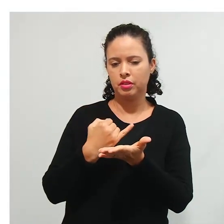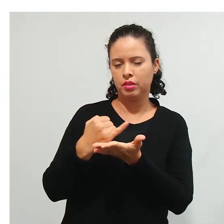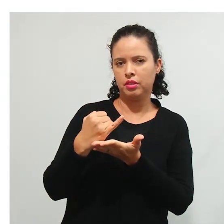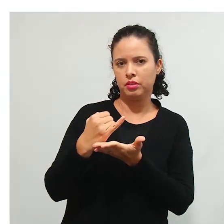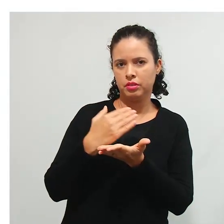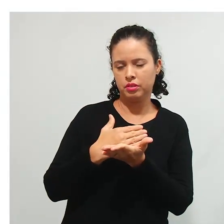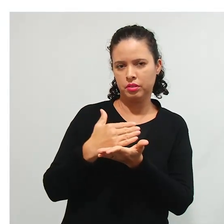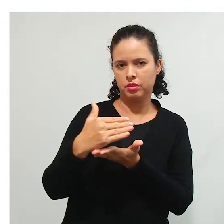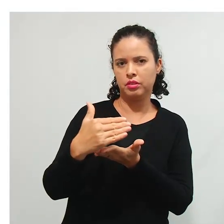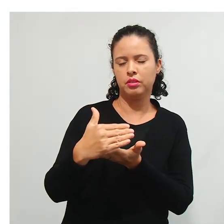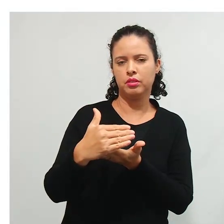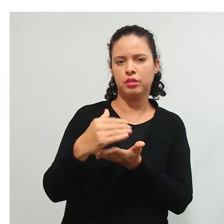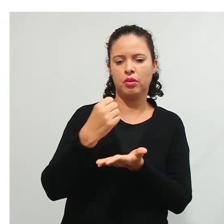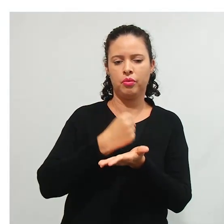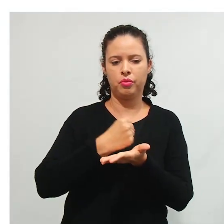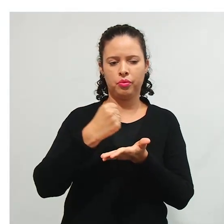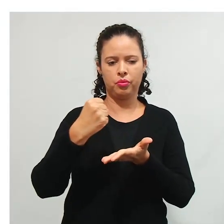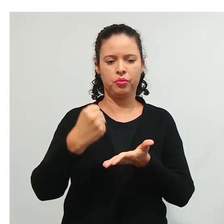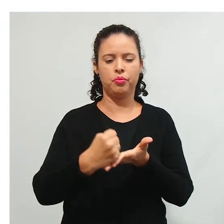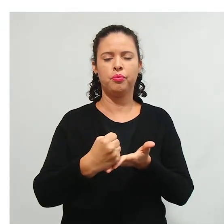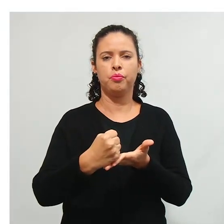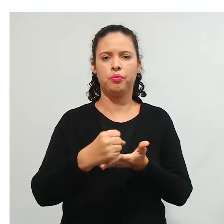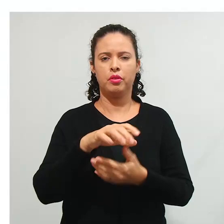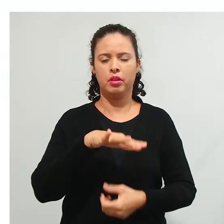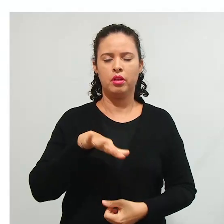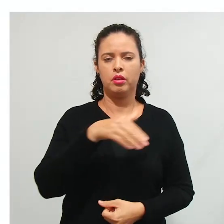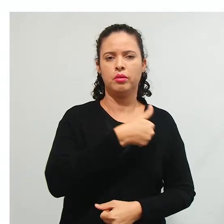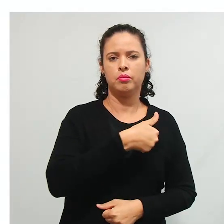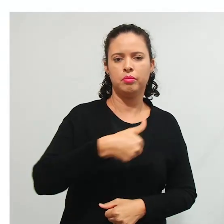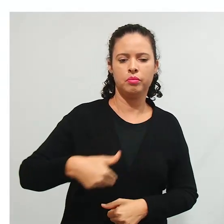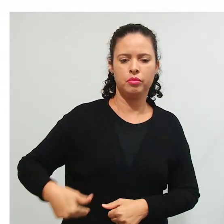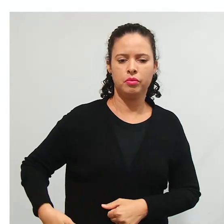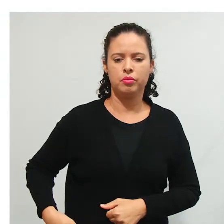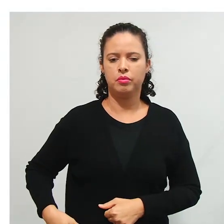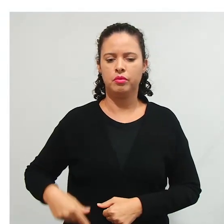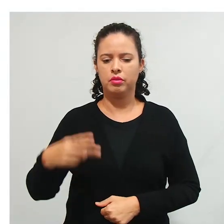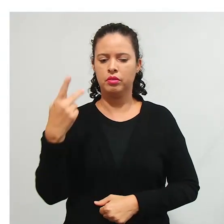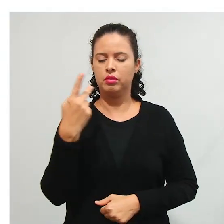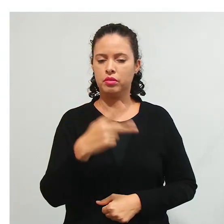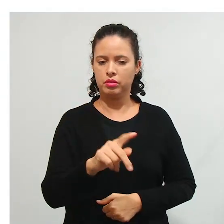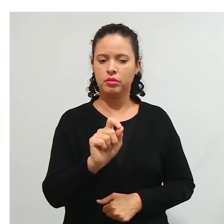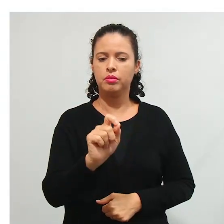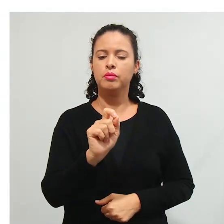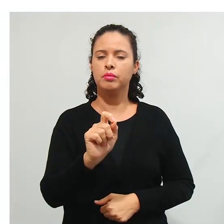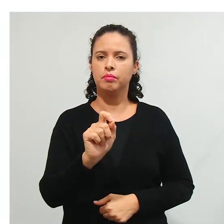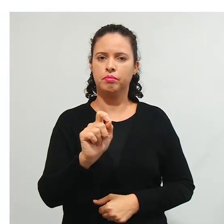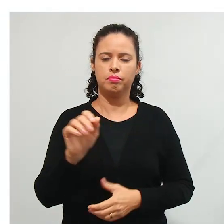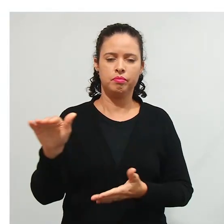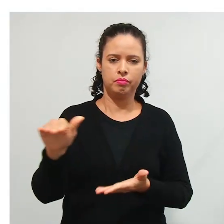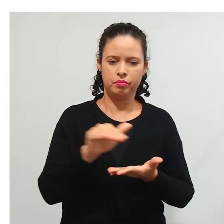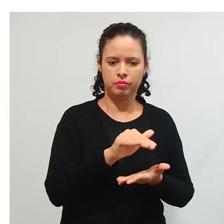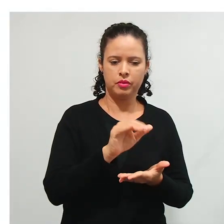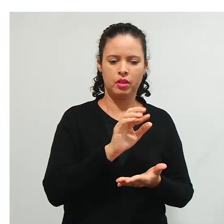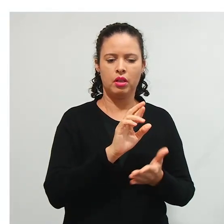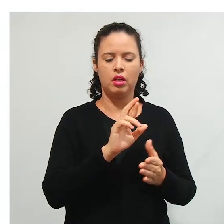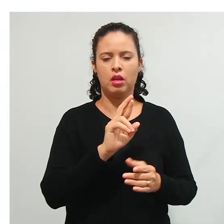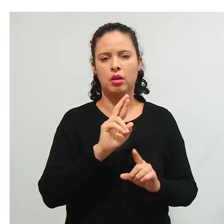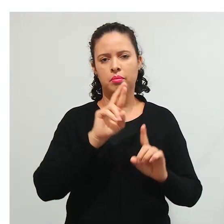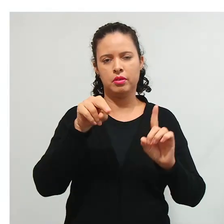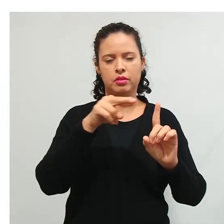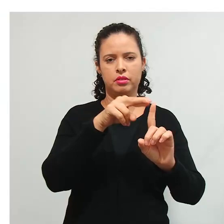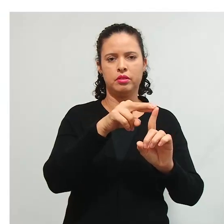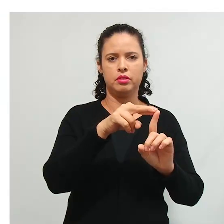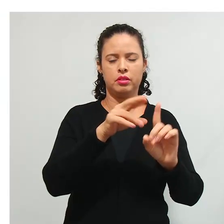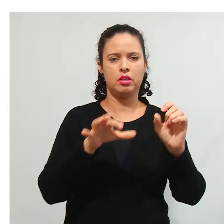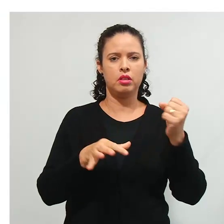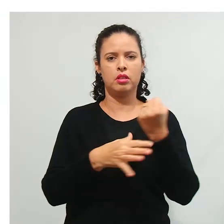início à relação contratual entre o setor público e seus fornecedores. Representa